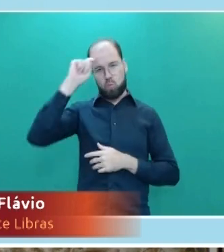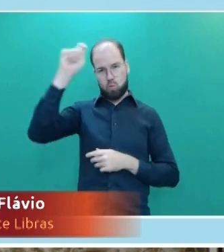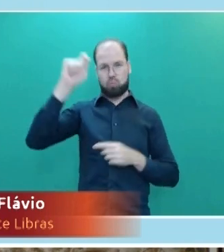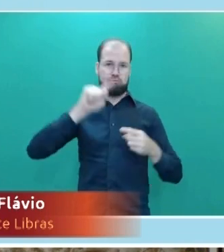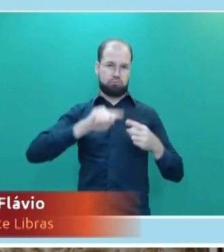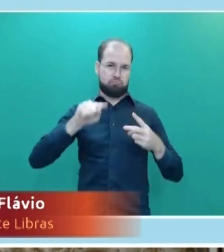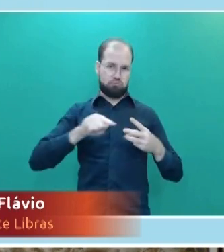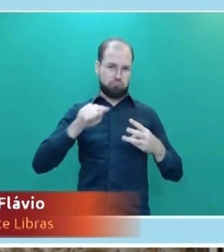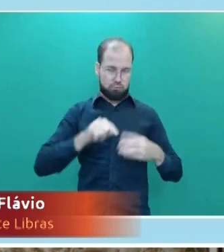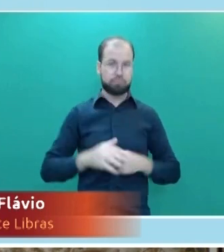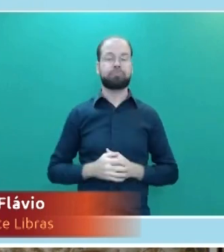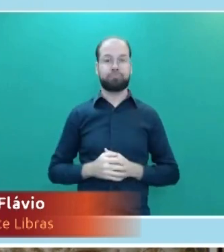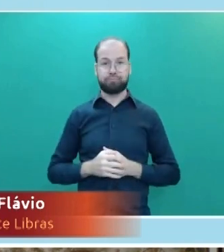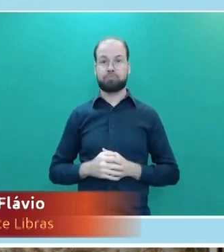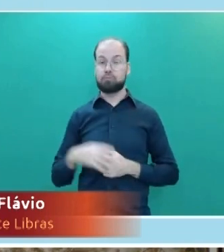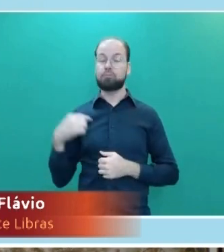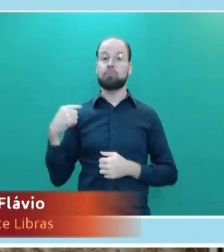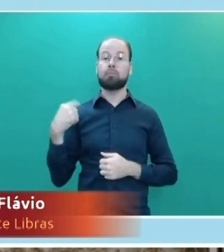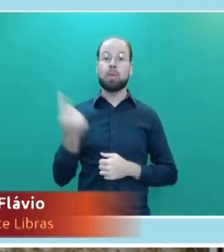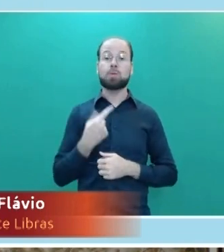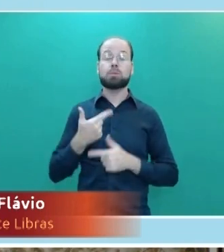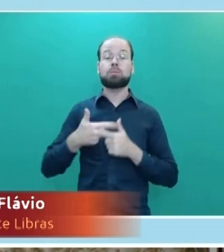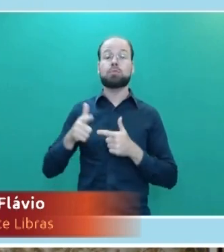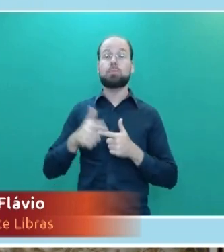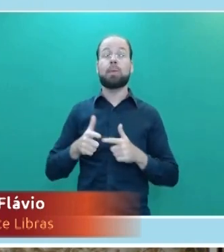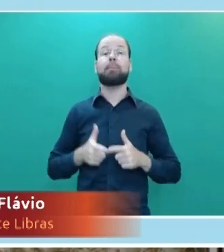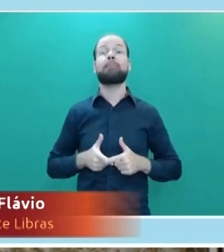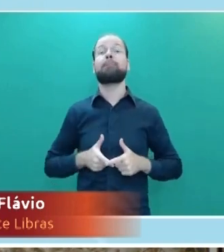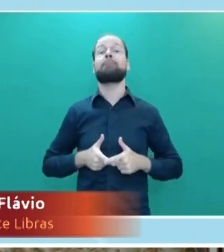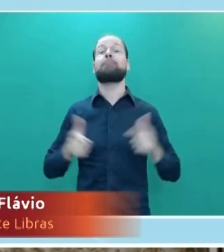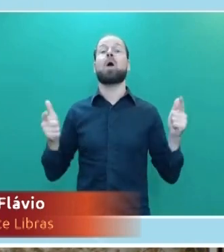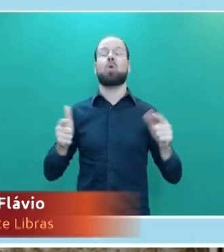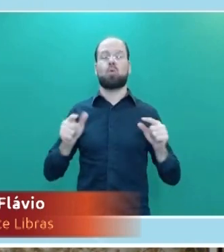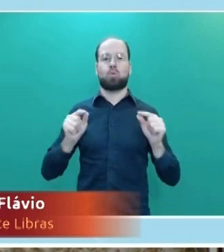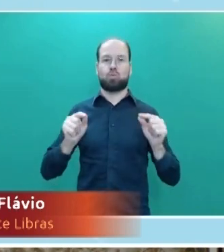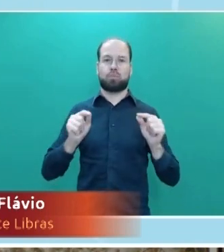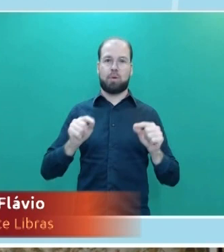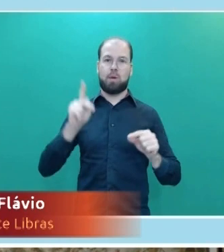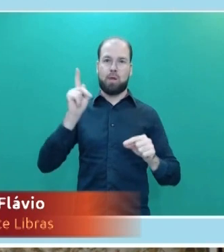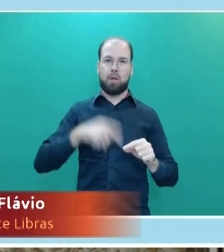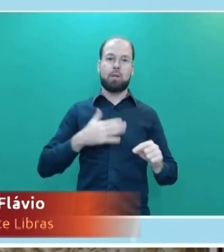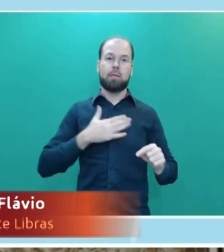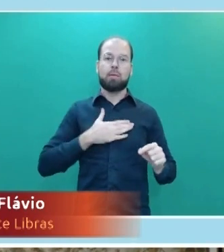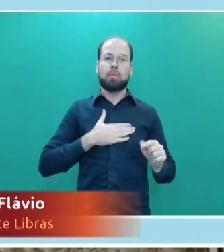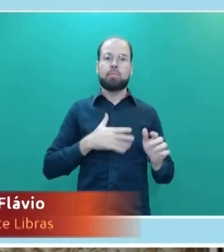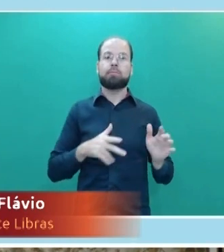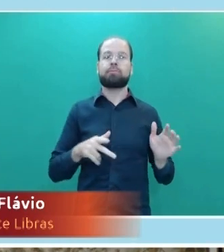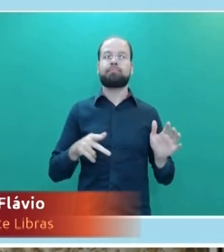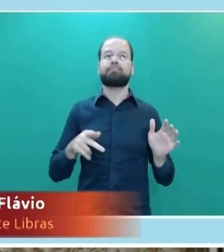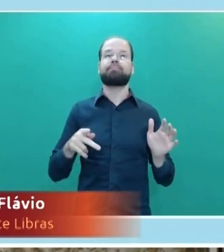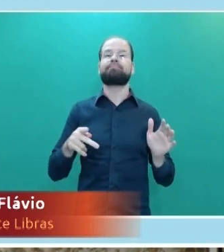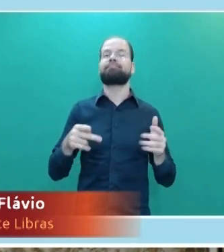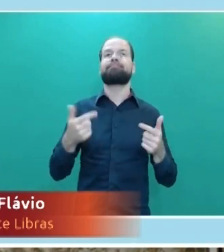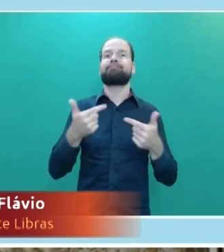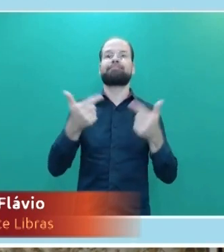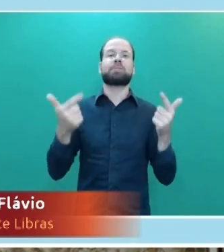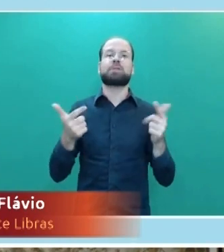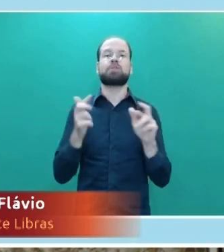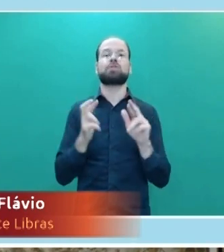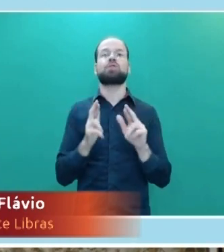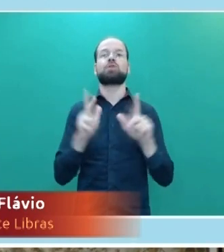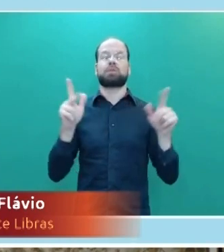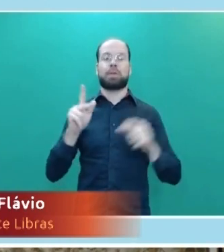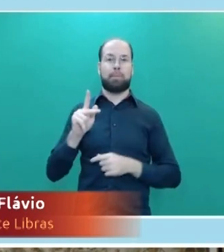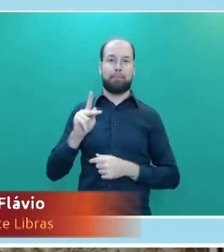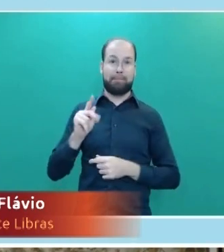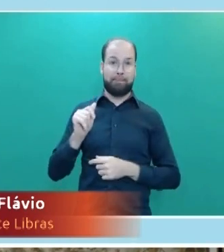Quer dizer, o nosso problema está muito enraizado na questão do patrimonialismo, onde não tem uma diferença muito clara do